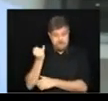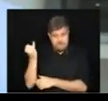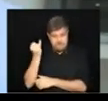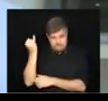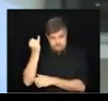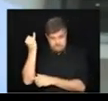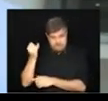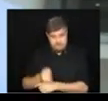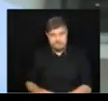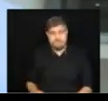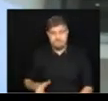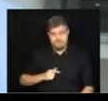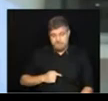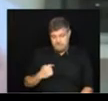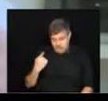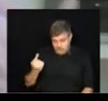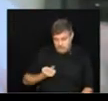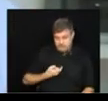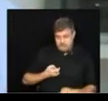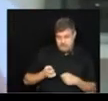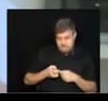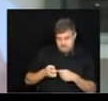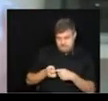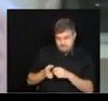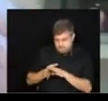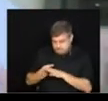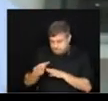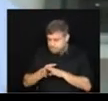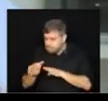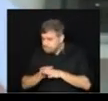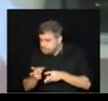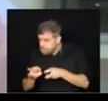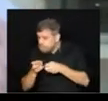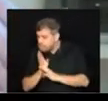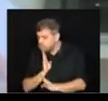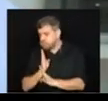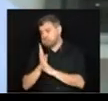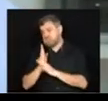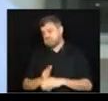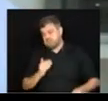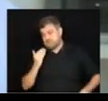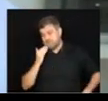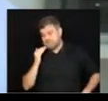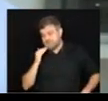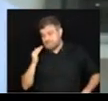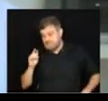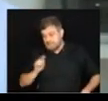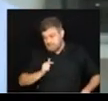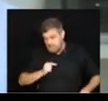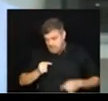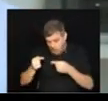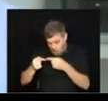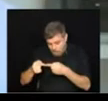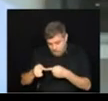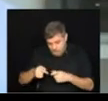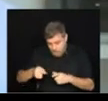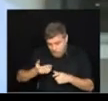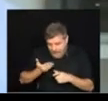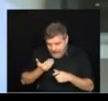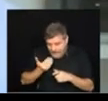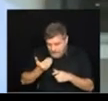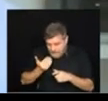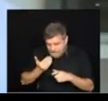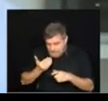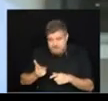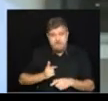importantíssimos para que a gente corrija eventuais questões ligadas à nutrição, principalmente